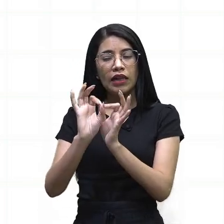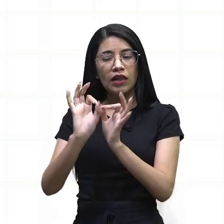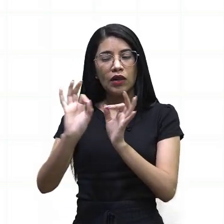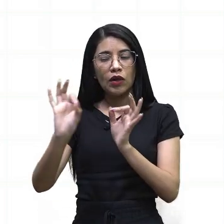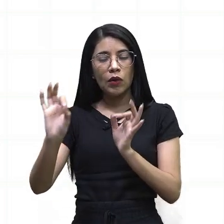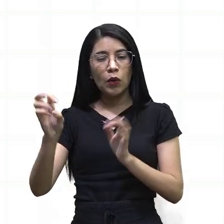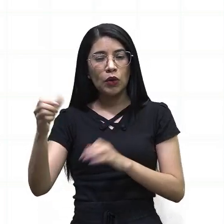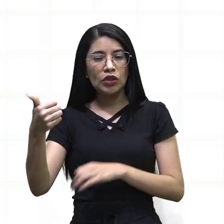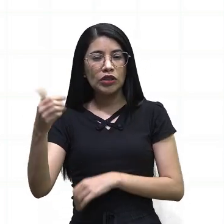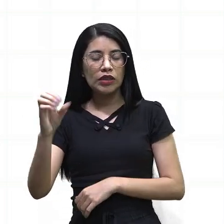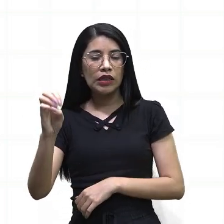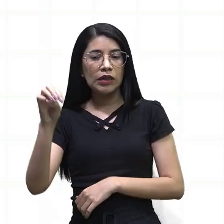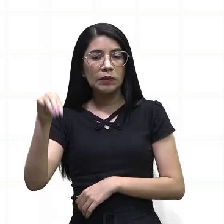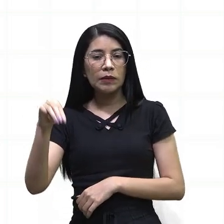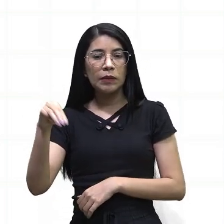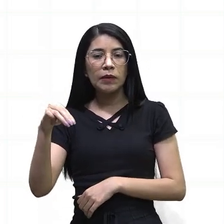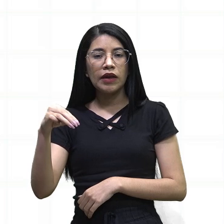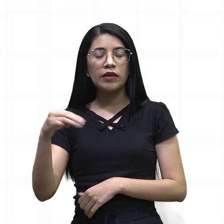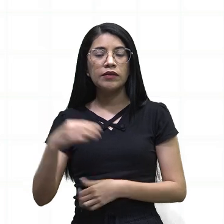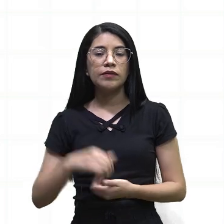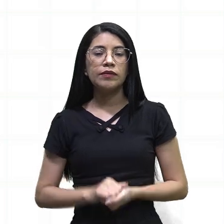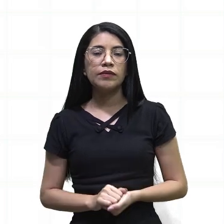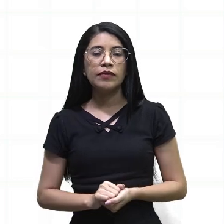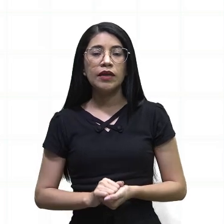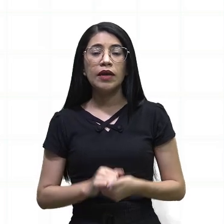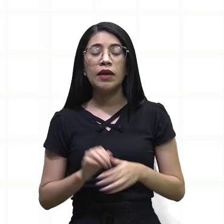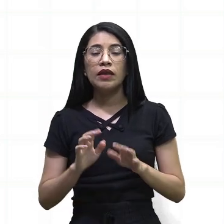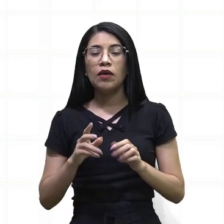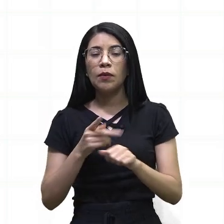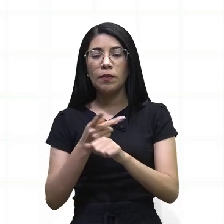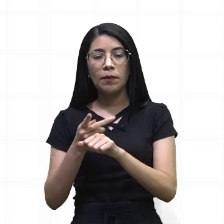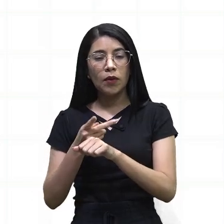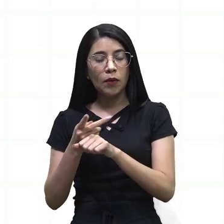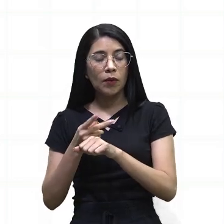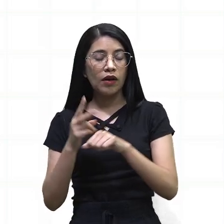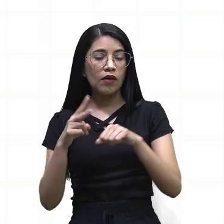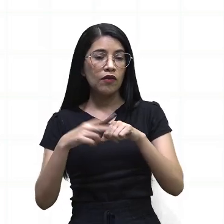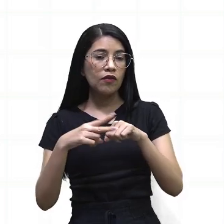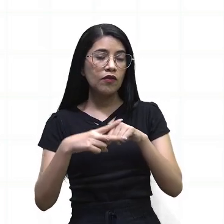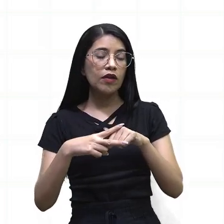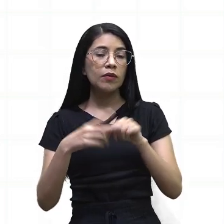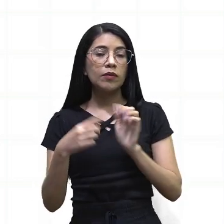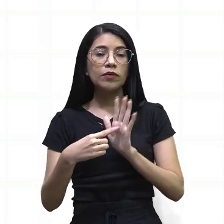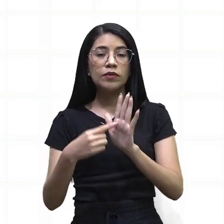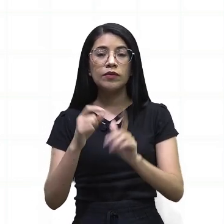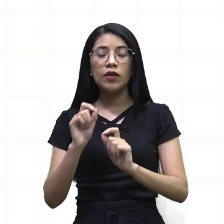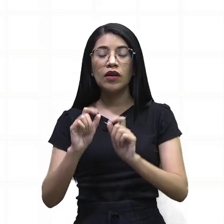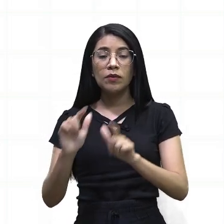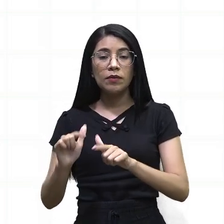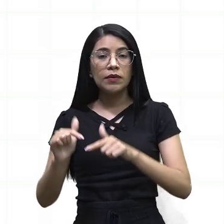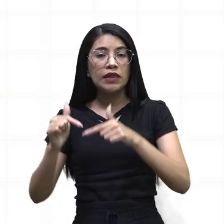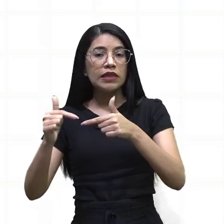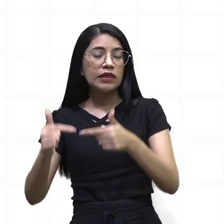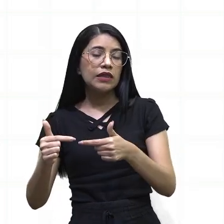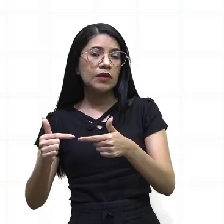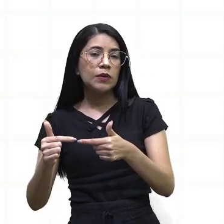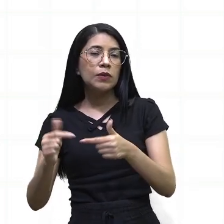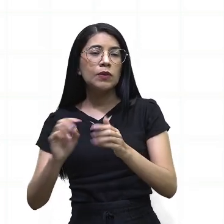nós. Procurar o nosso verbo, lembrando que o verbo é o quê? Aqui ele vai expressar uma ação. Ação, o que